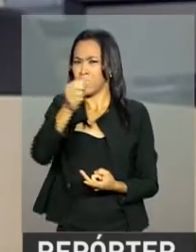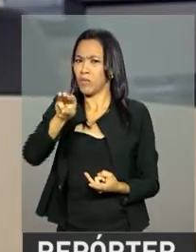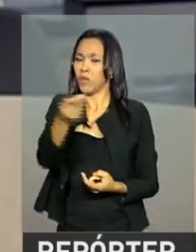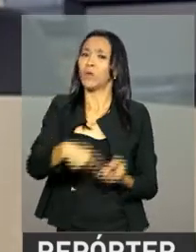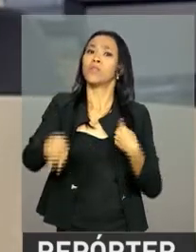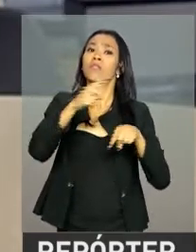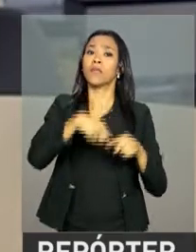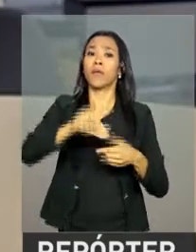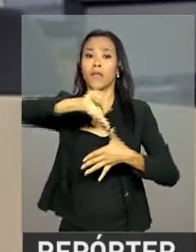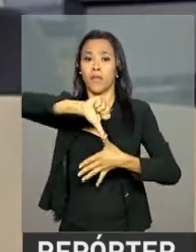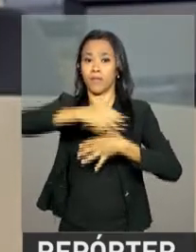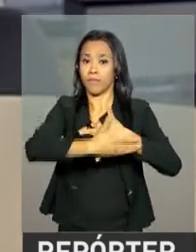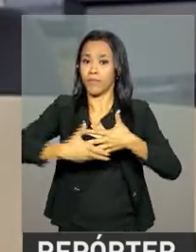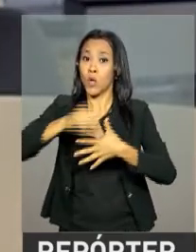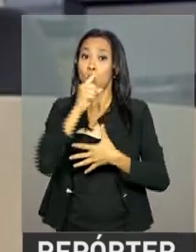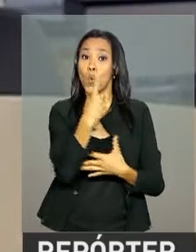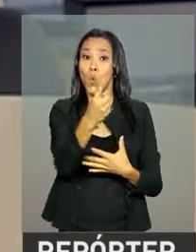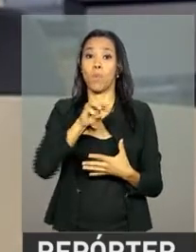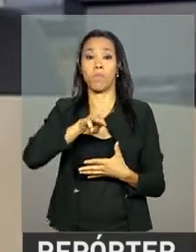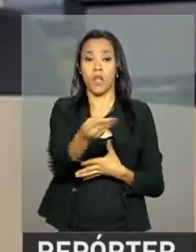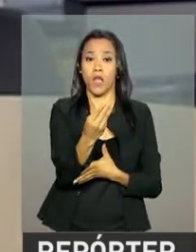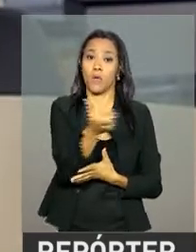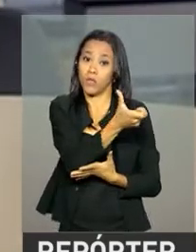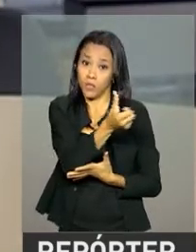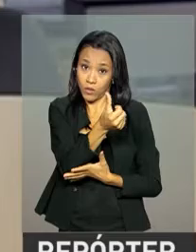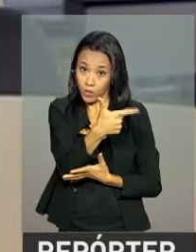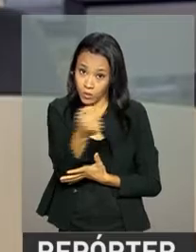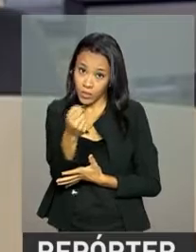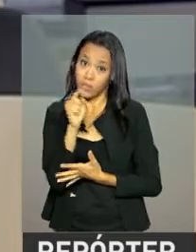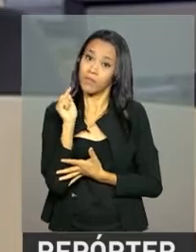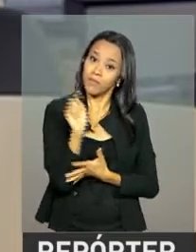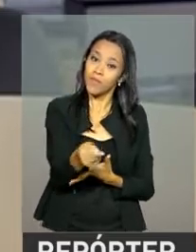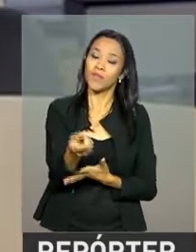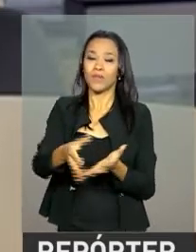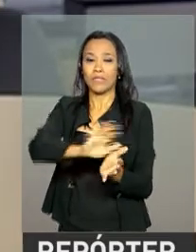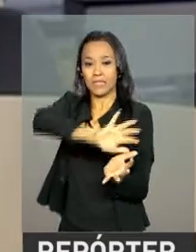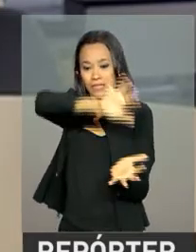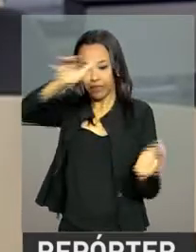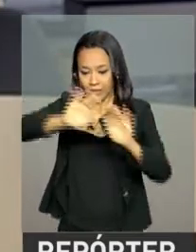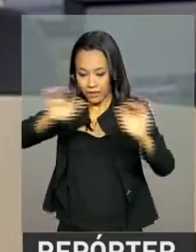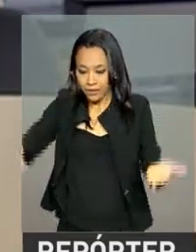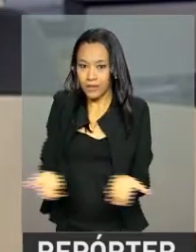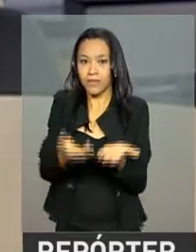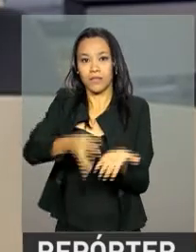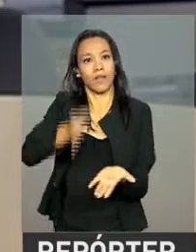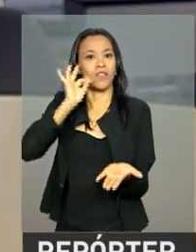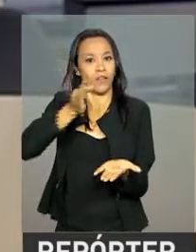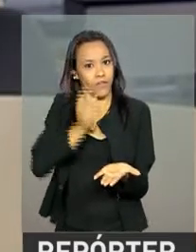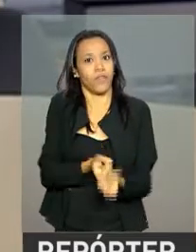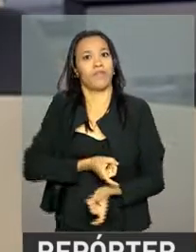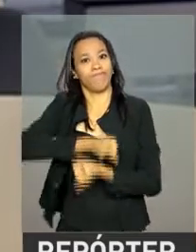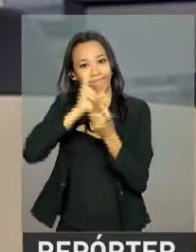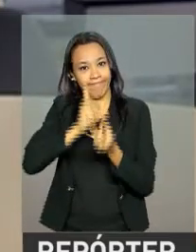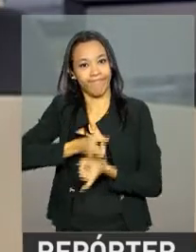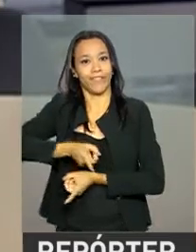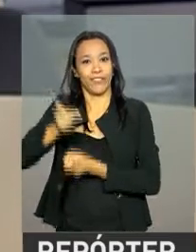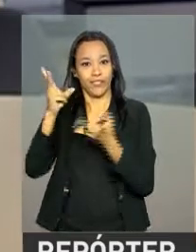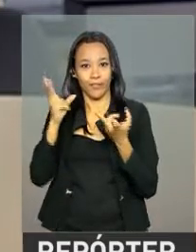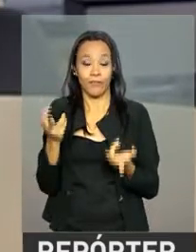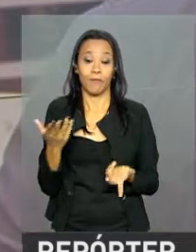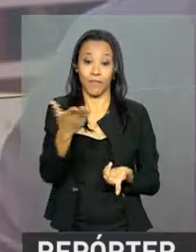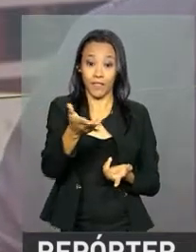para onde foram quase um milhão e 200 mil sacas de café em leandro e vamos combinar que café e segunda